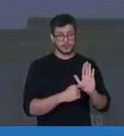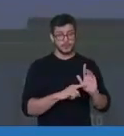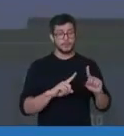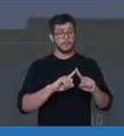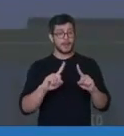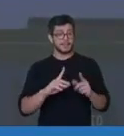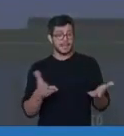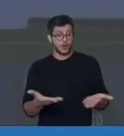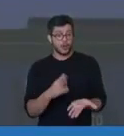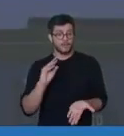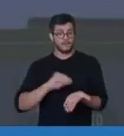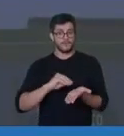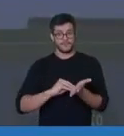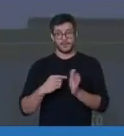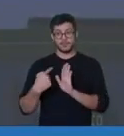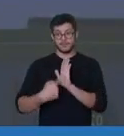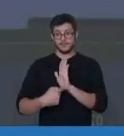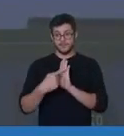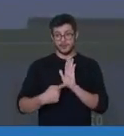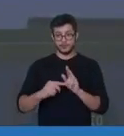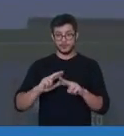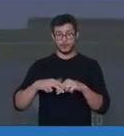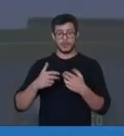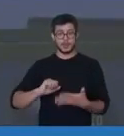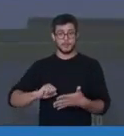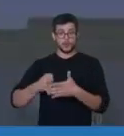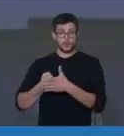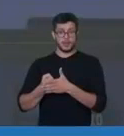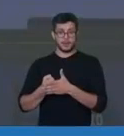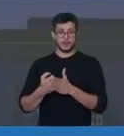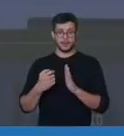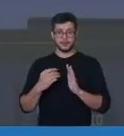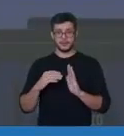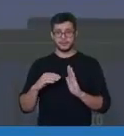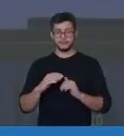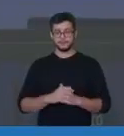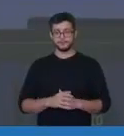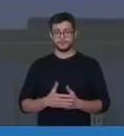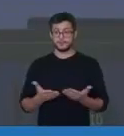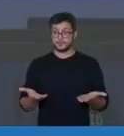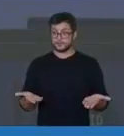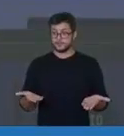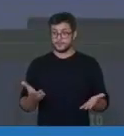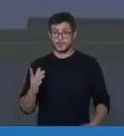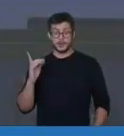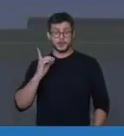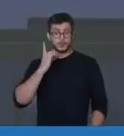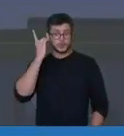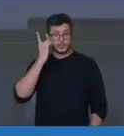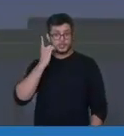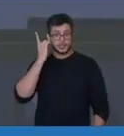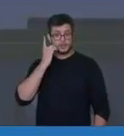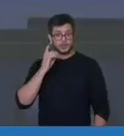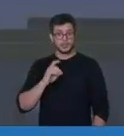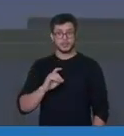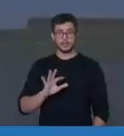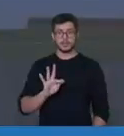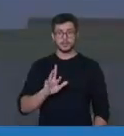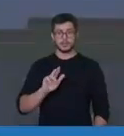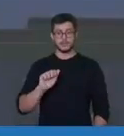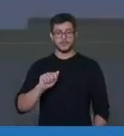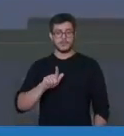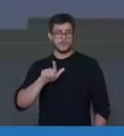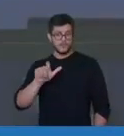pauta. O deputado Alberto Fraga, do PL do Distrito Federal, da oposição, chegou a